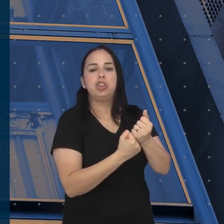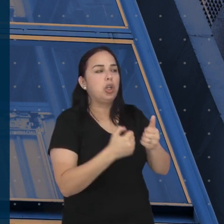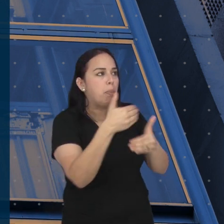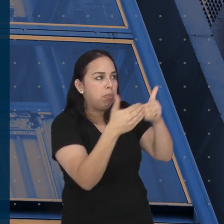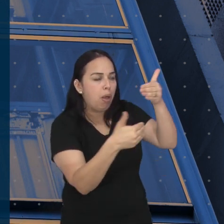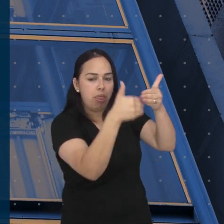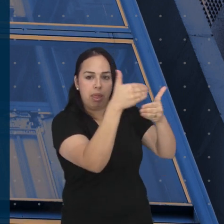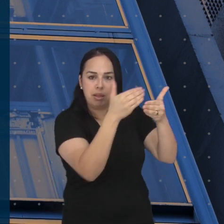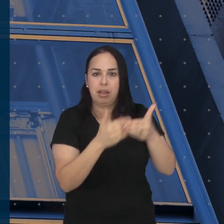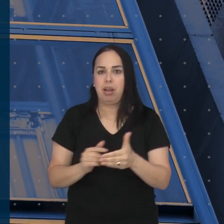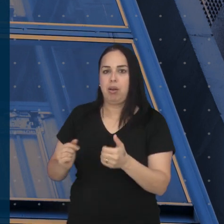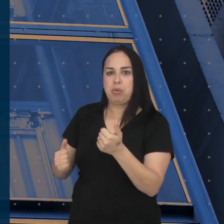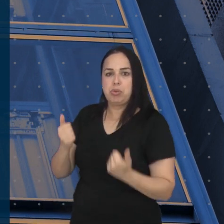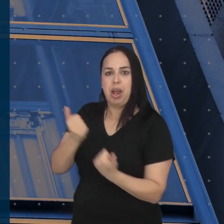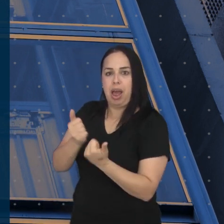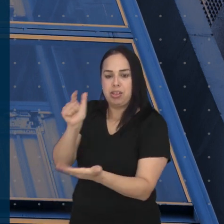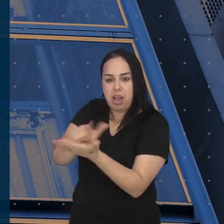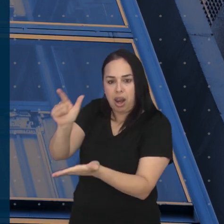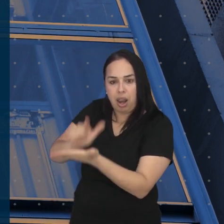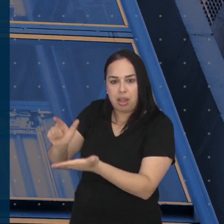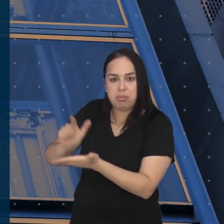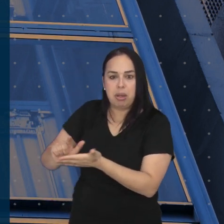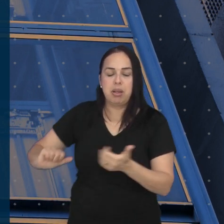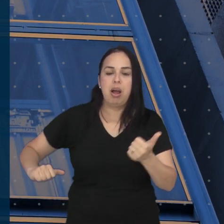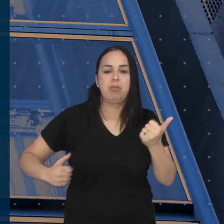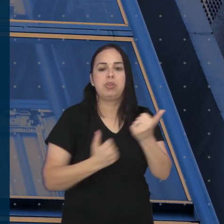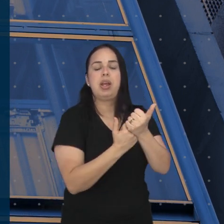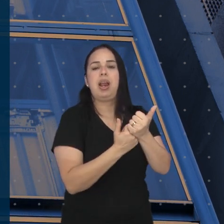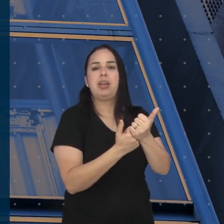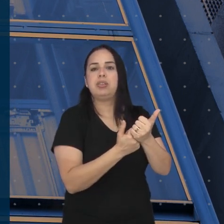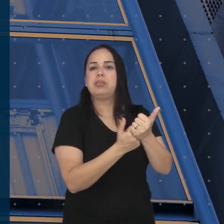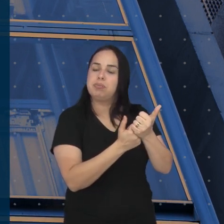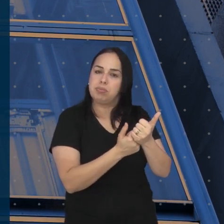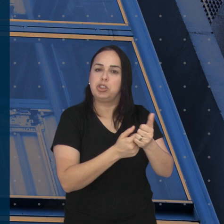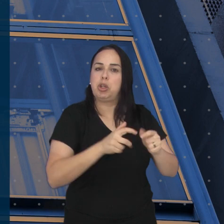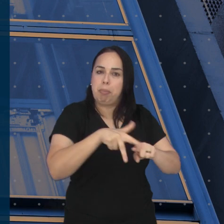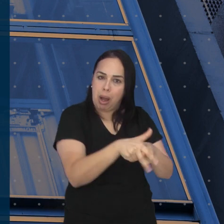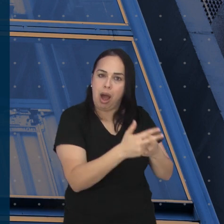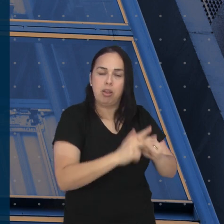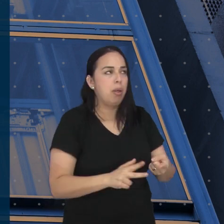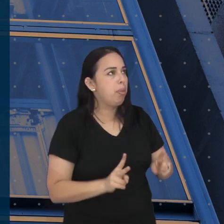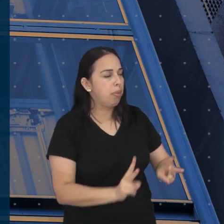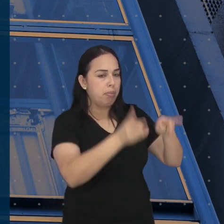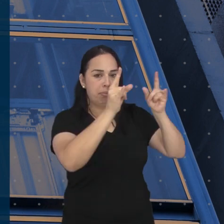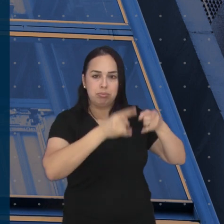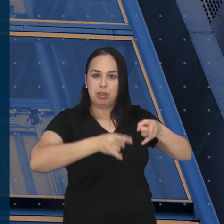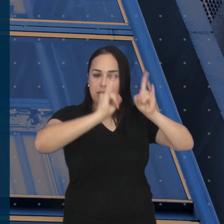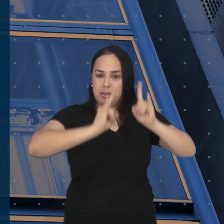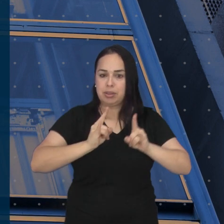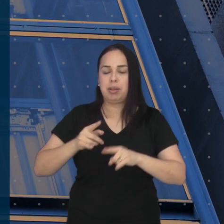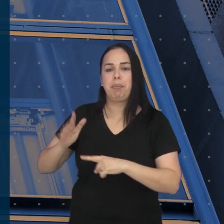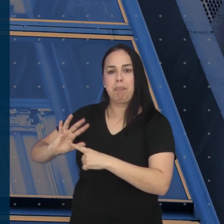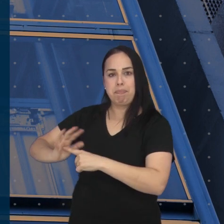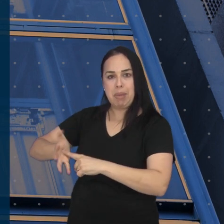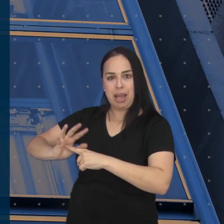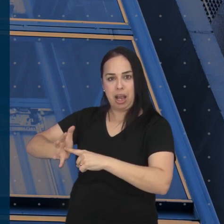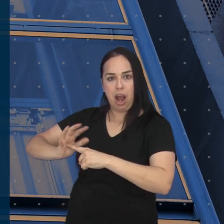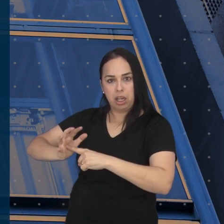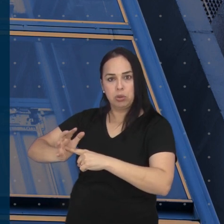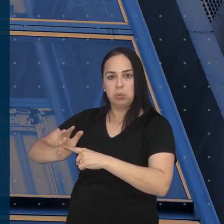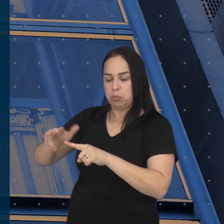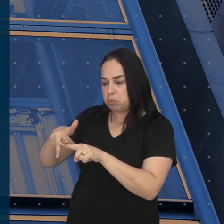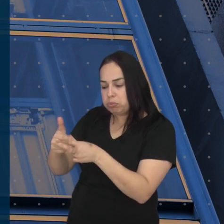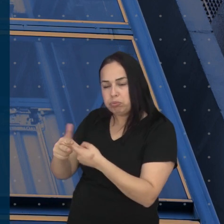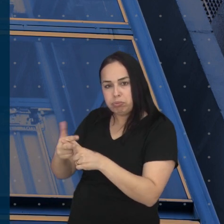de cozinha, auxiliar de limpeza, auxiliar de logística, auxiliar de manutenção predial, auxiliar de mecânico